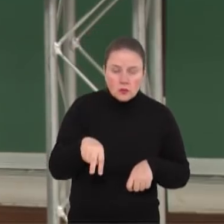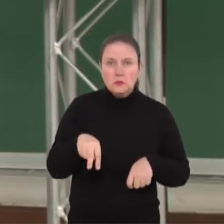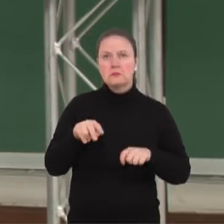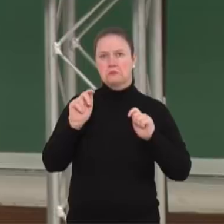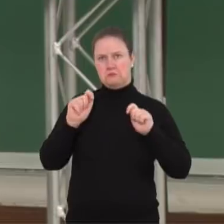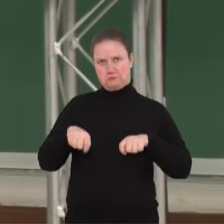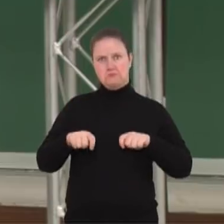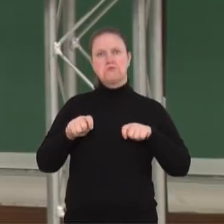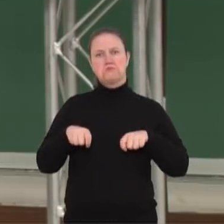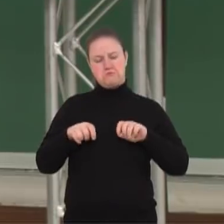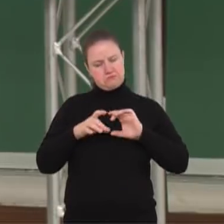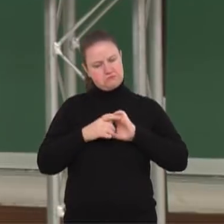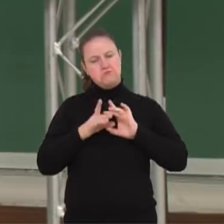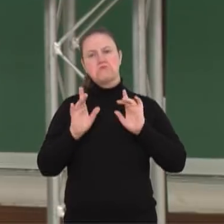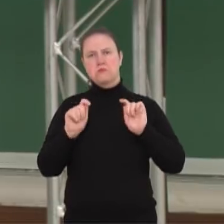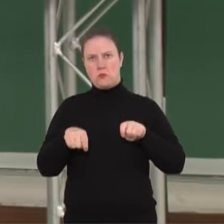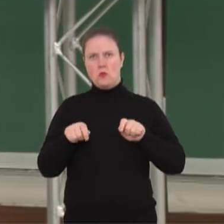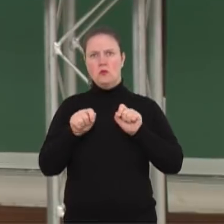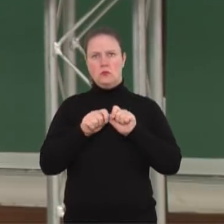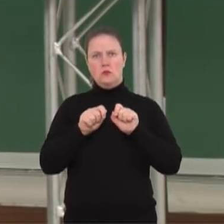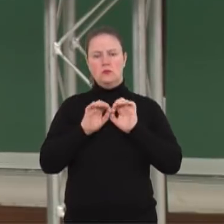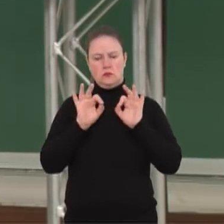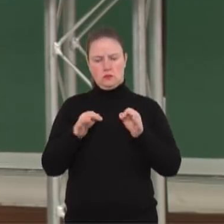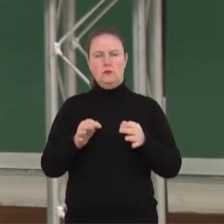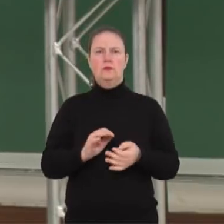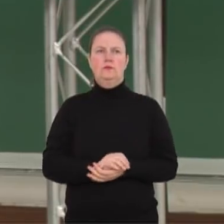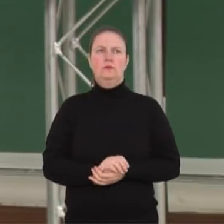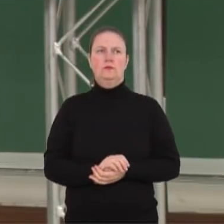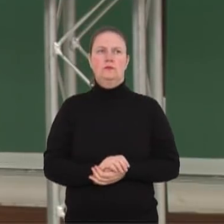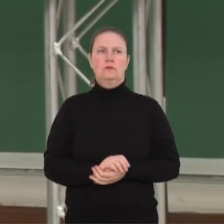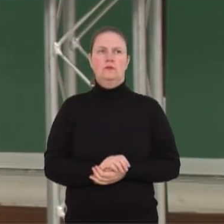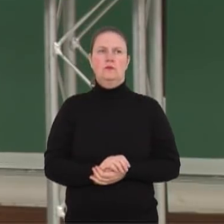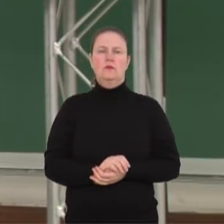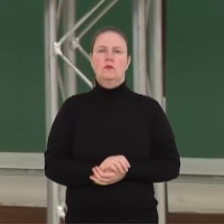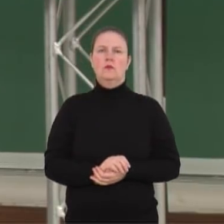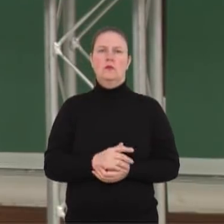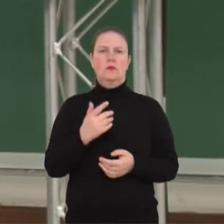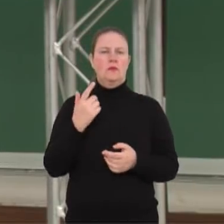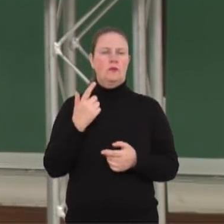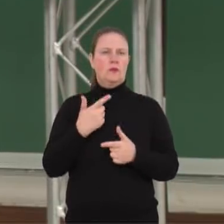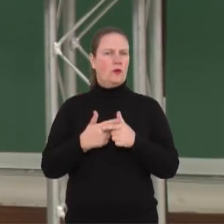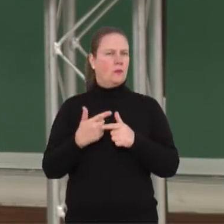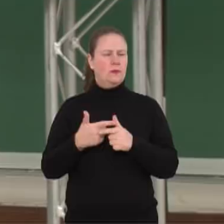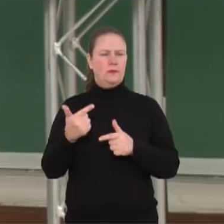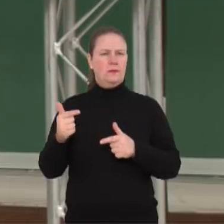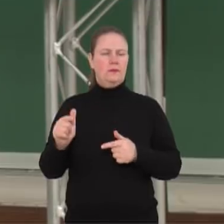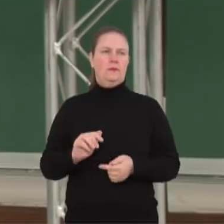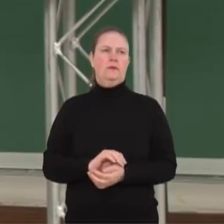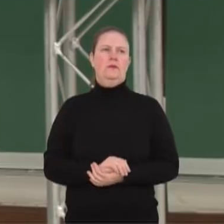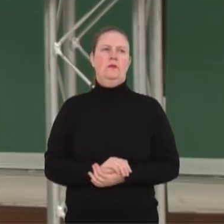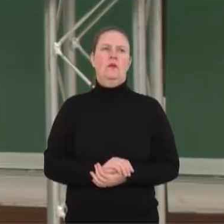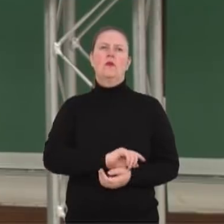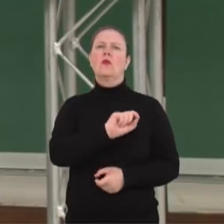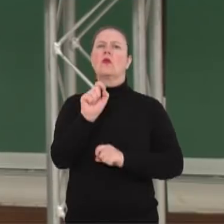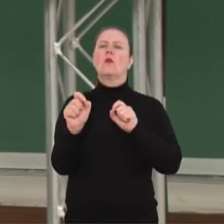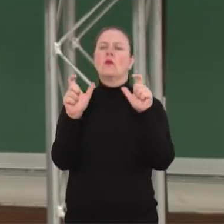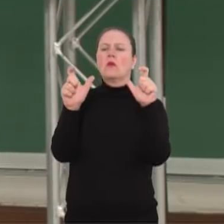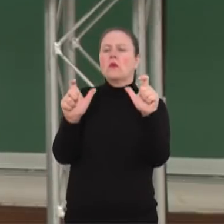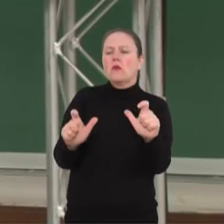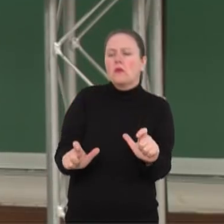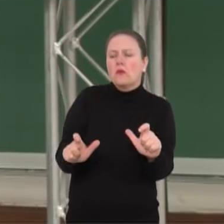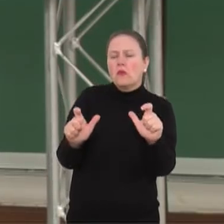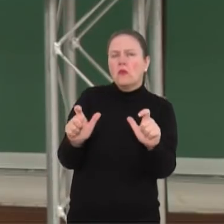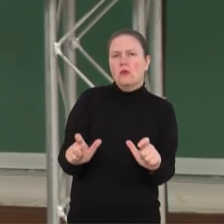certo. Ah, eu coloquei só Guanabara Bay. Certíssimo também, sem problema nenhum. E onde fica? Where is Rio